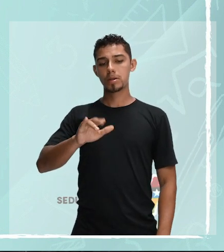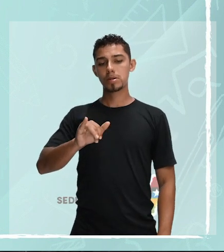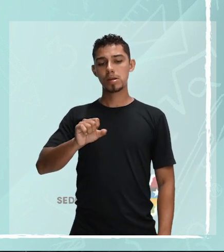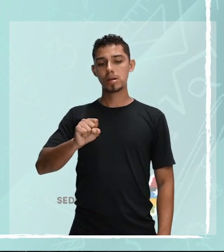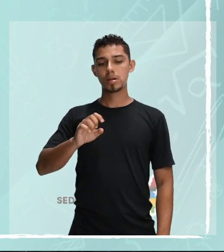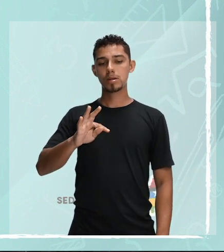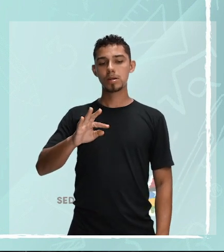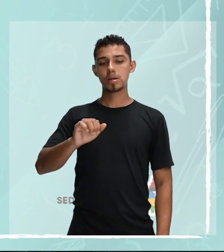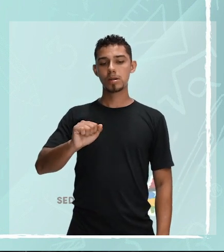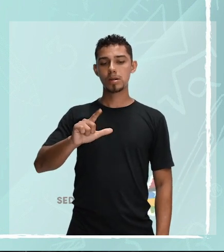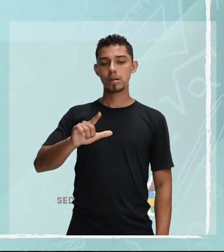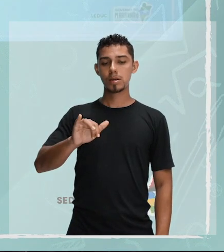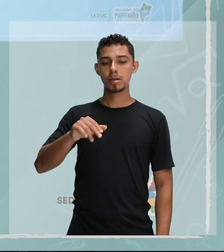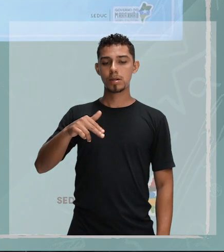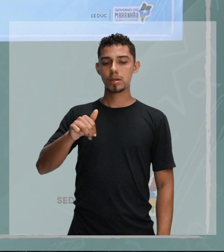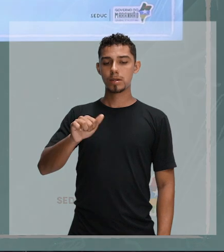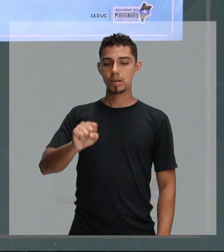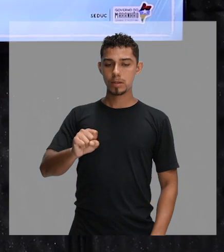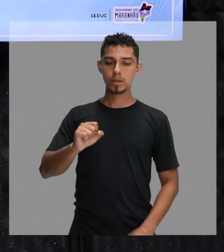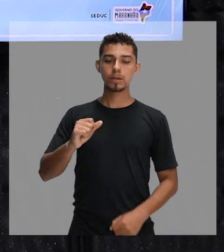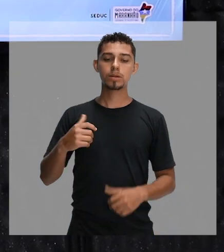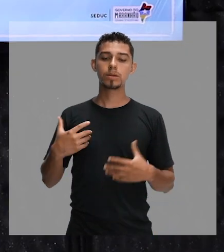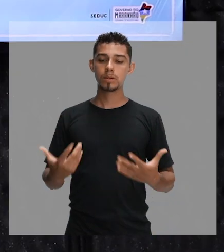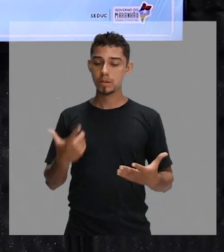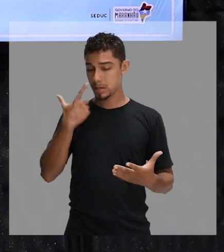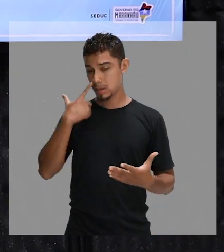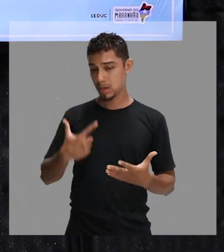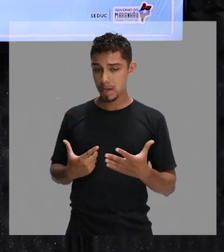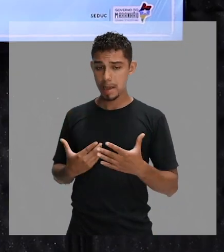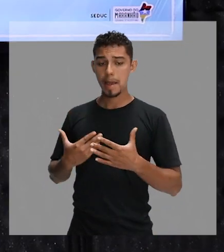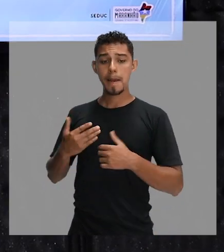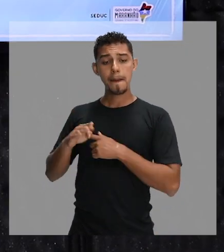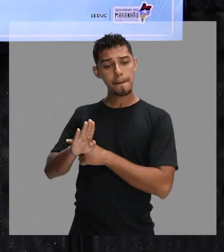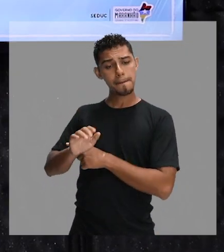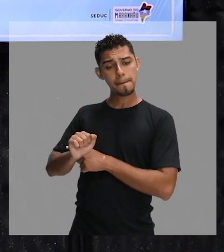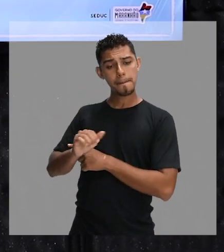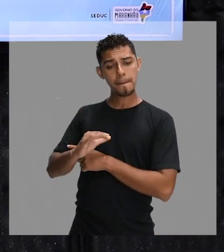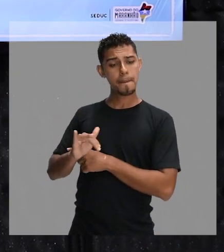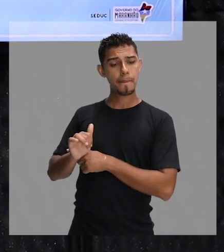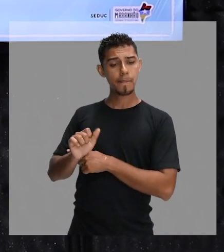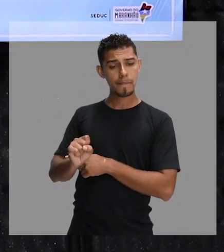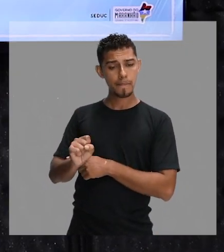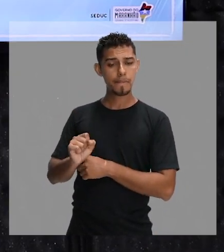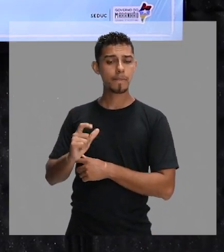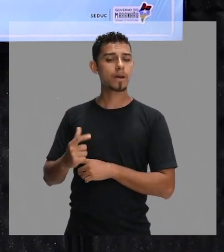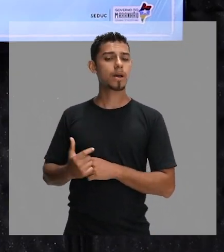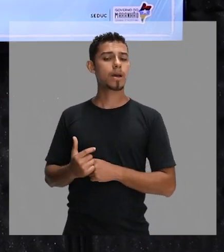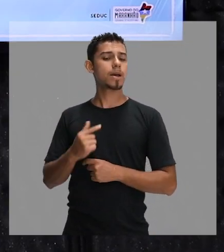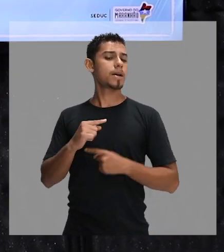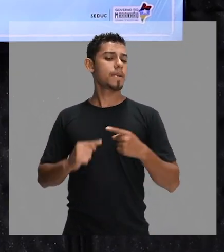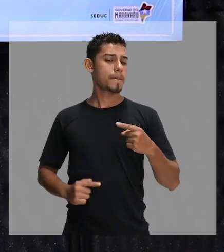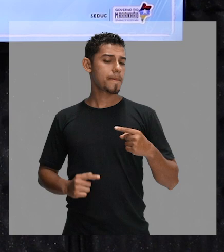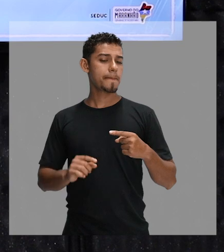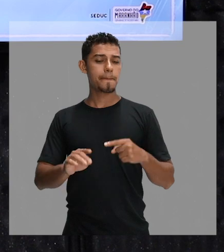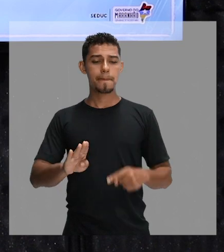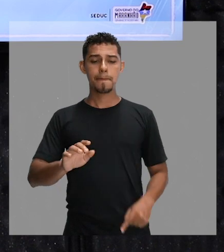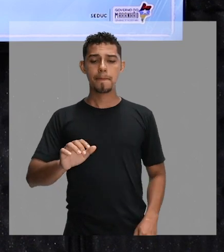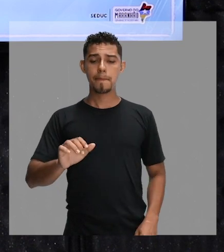sendo elas magmáticas ou metamórficas. As bacias sedimentares são formadas por